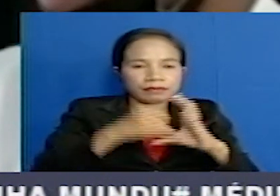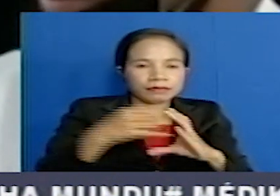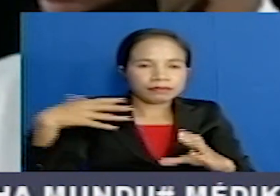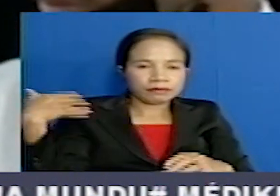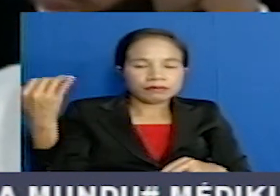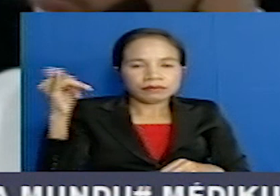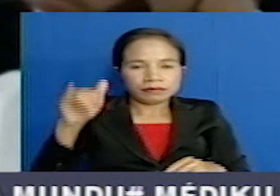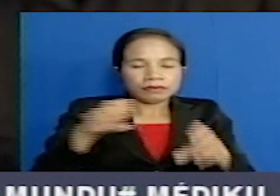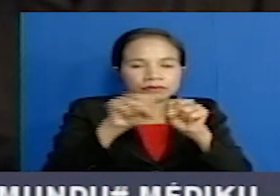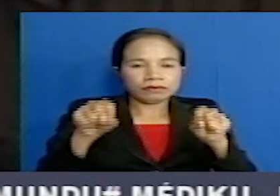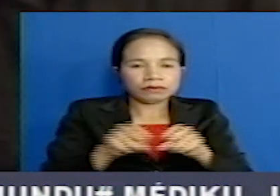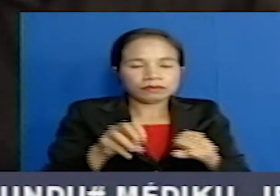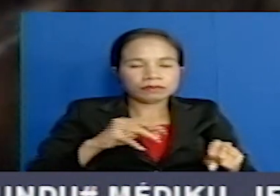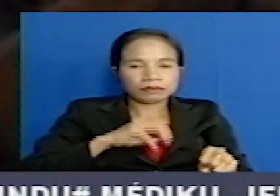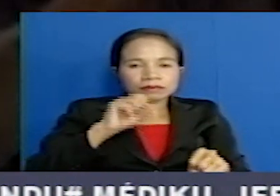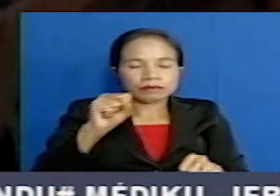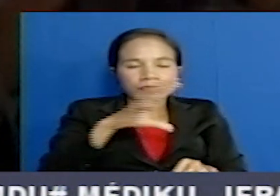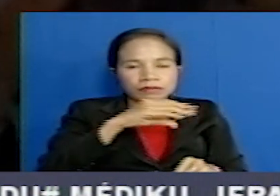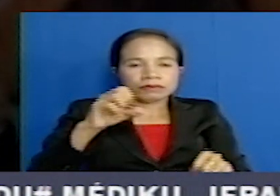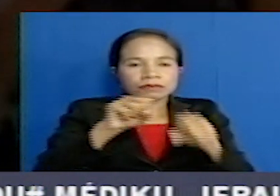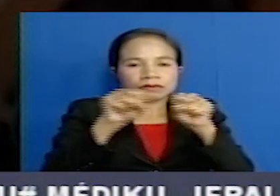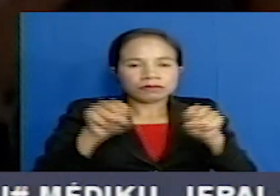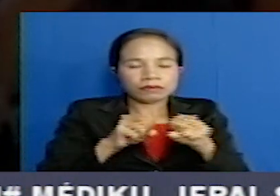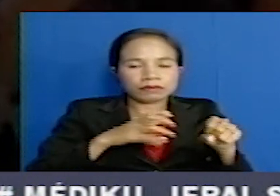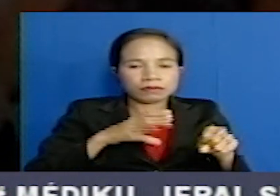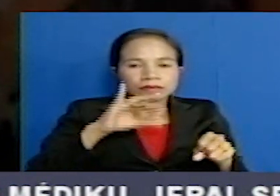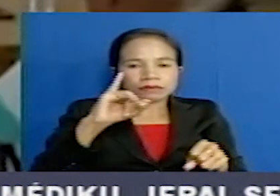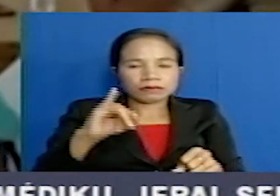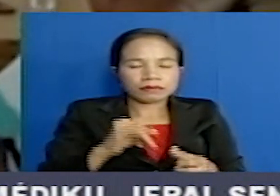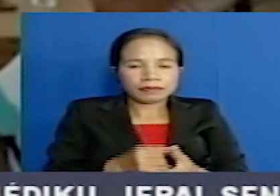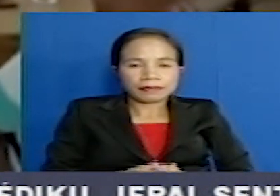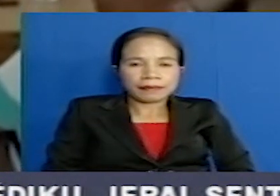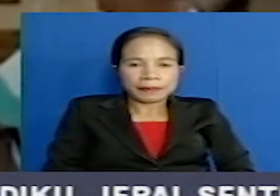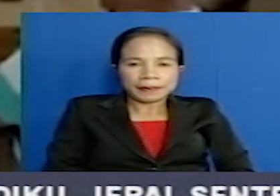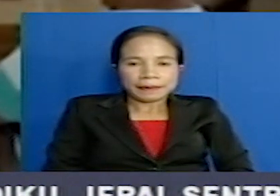Sira, o suco mascarinas no suco Caicoli. Juvenal da Silva, RTL.